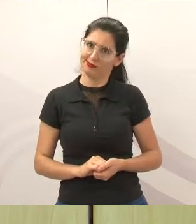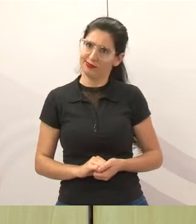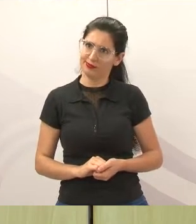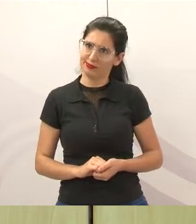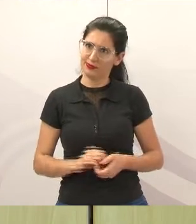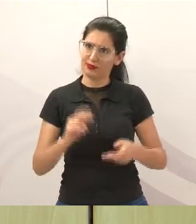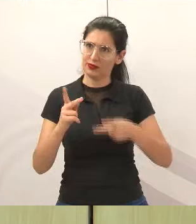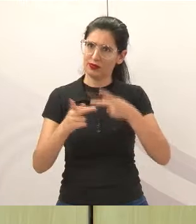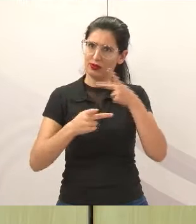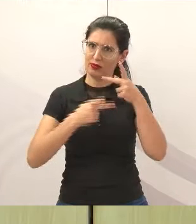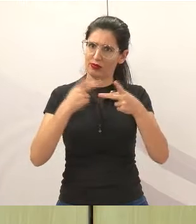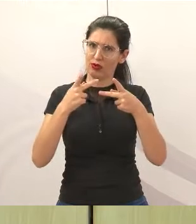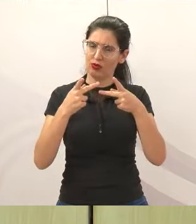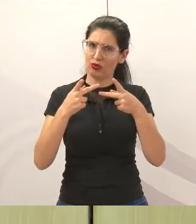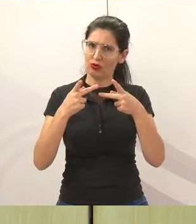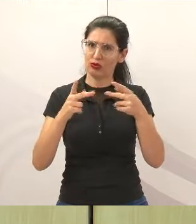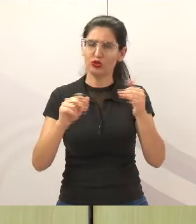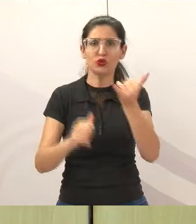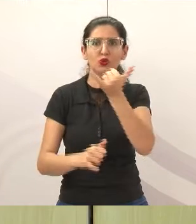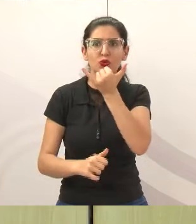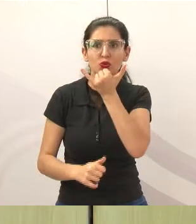Não, é que ninguém me falou.